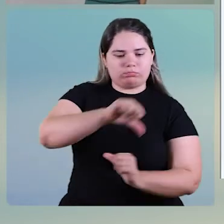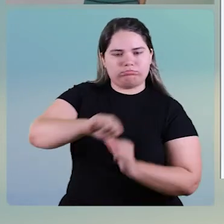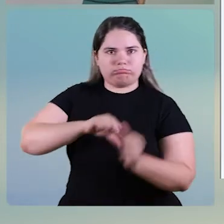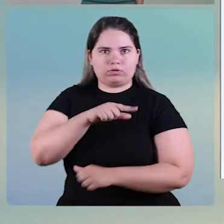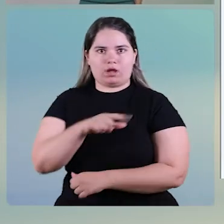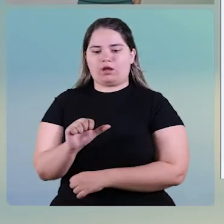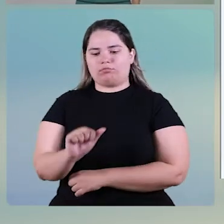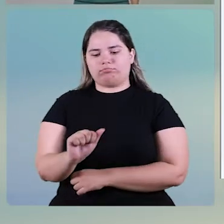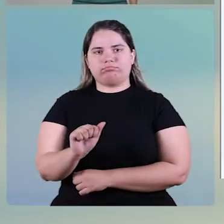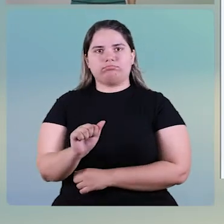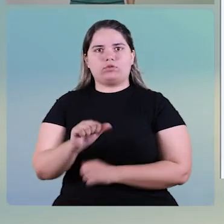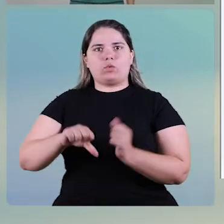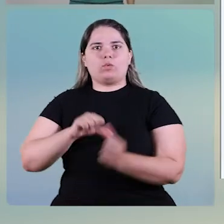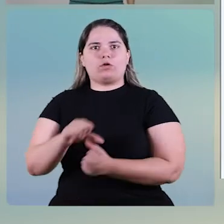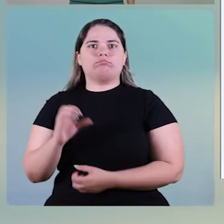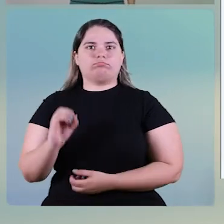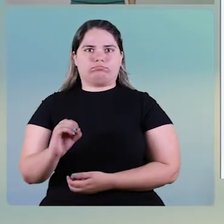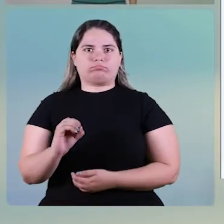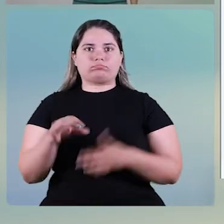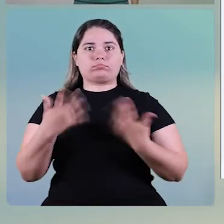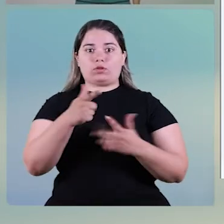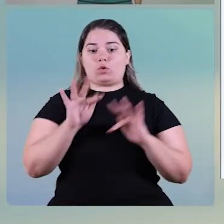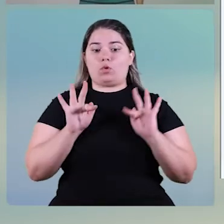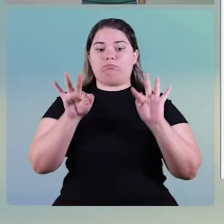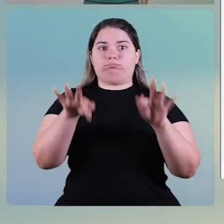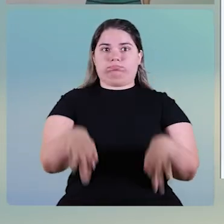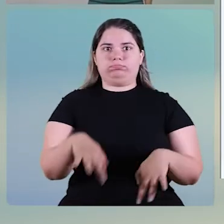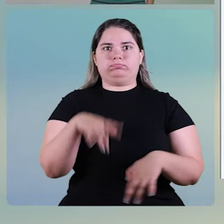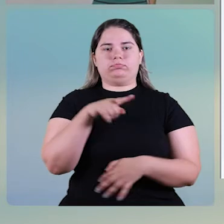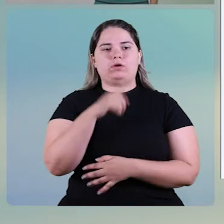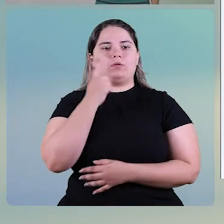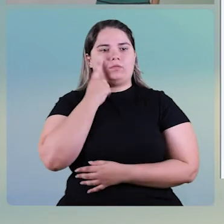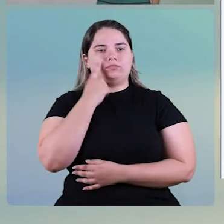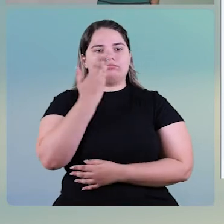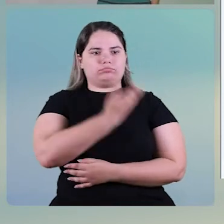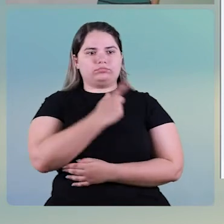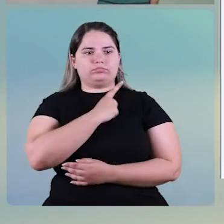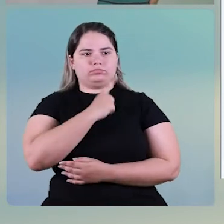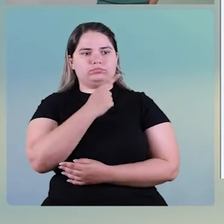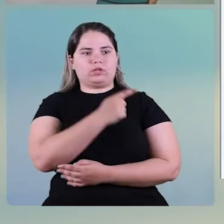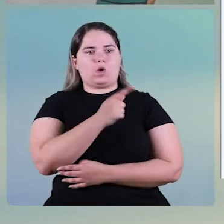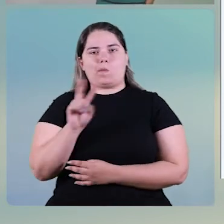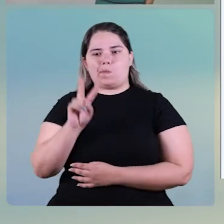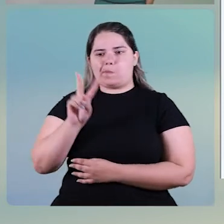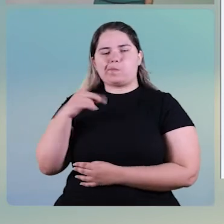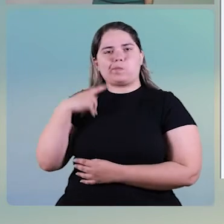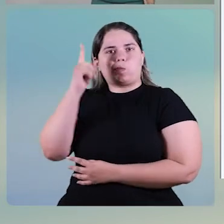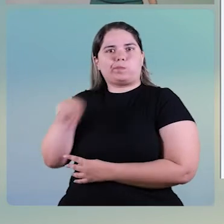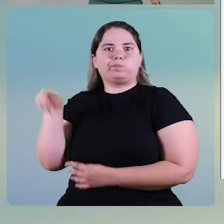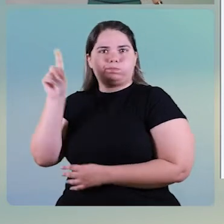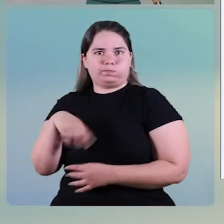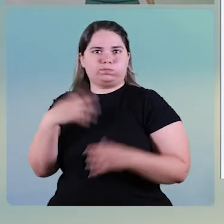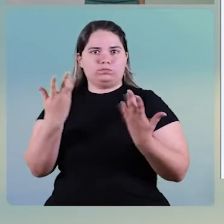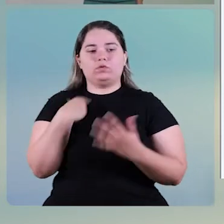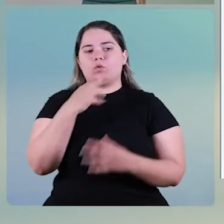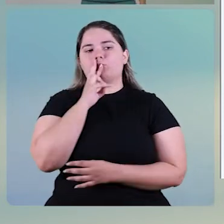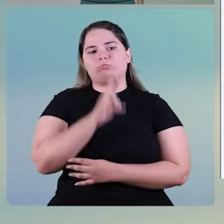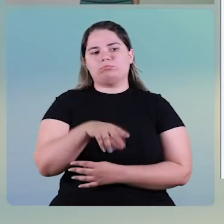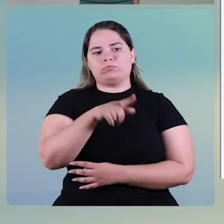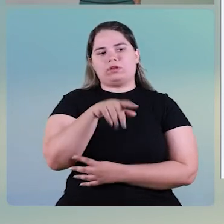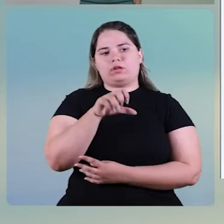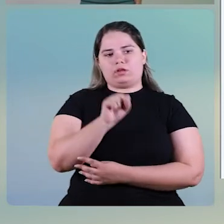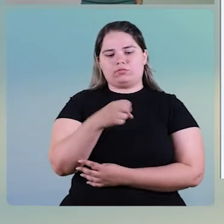e troca o A, né, por zero, todo aquele produto final, 1 meio de AT ao quadrado se anula, e você fica com a equação S